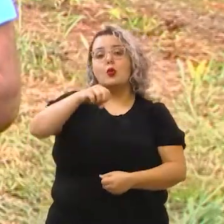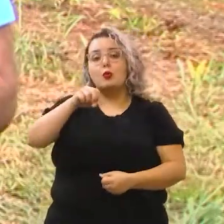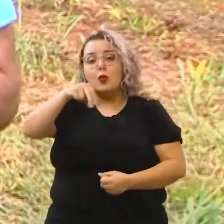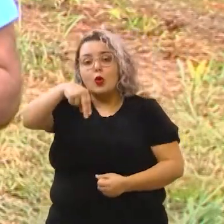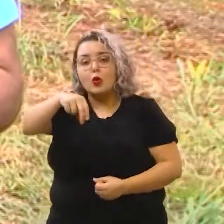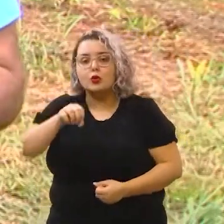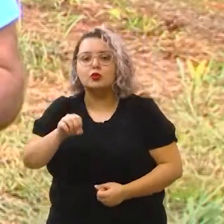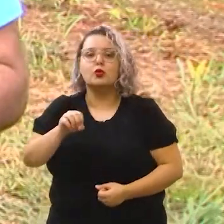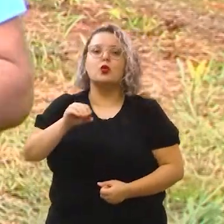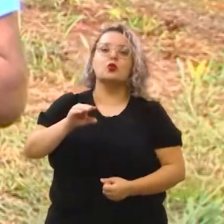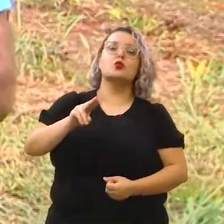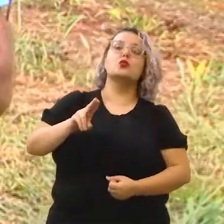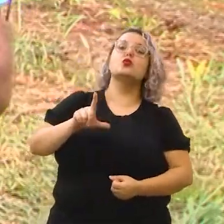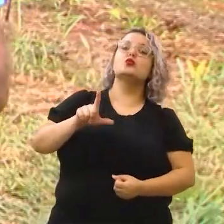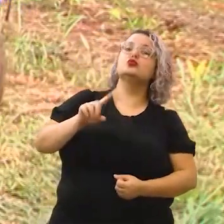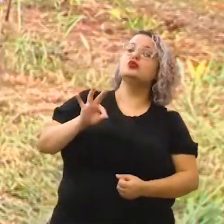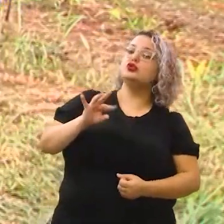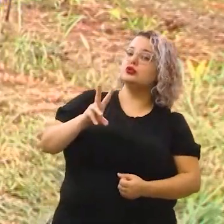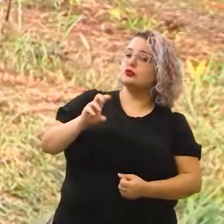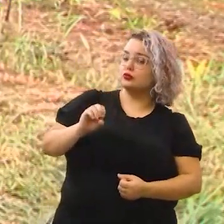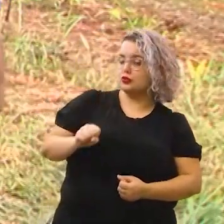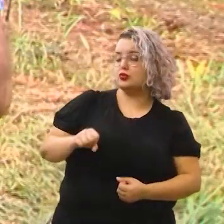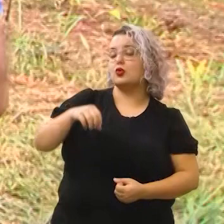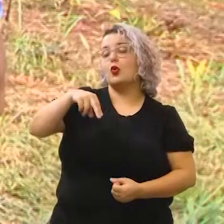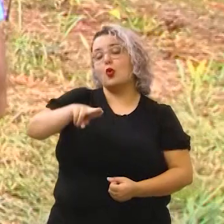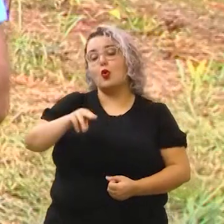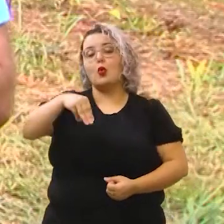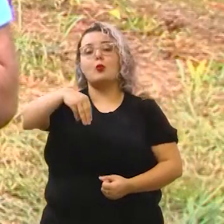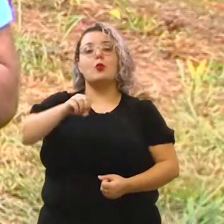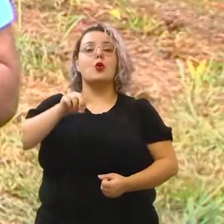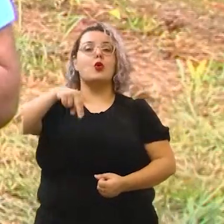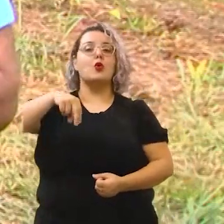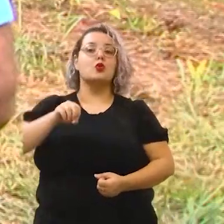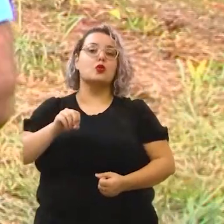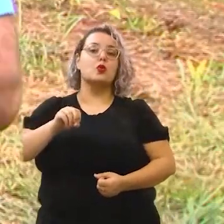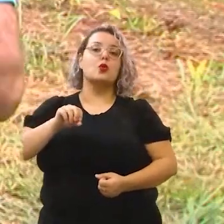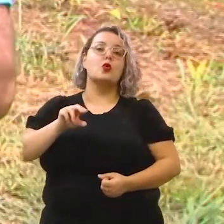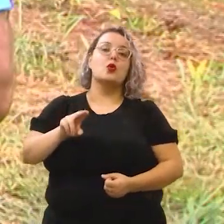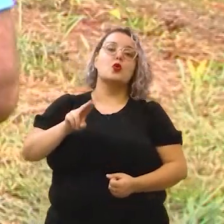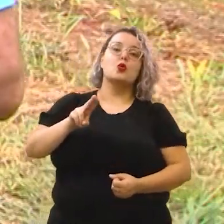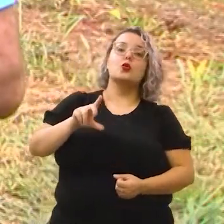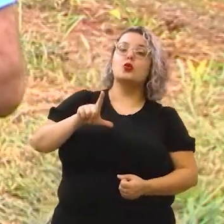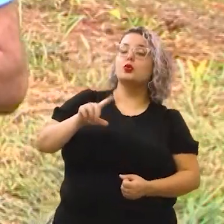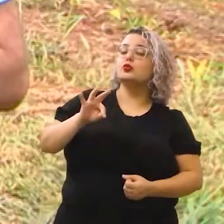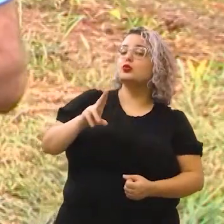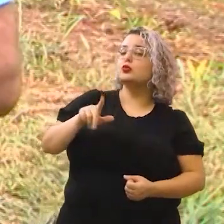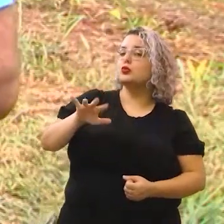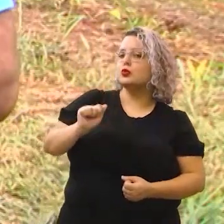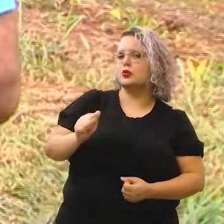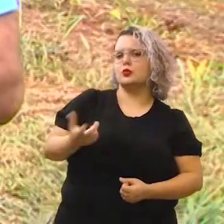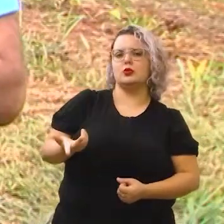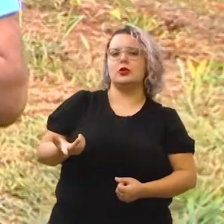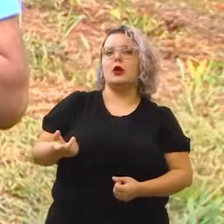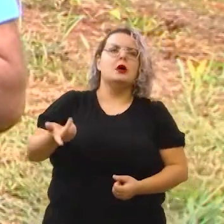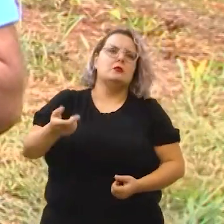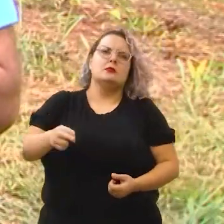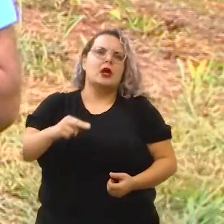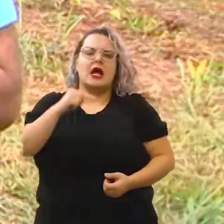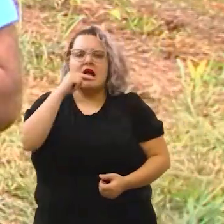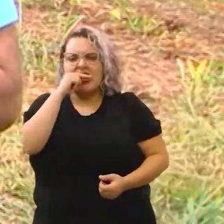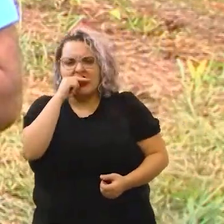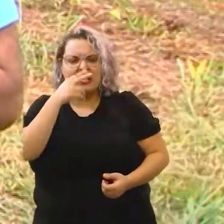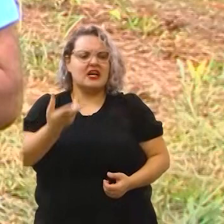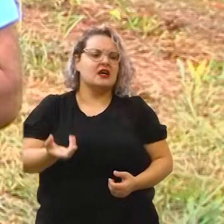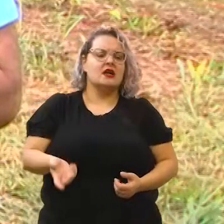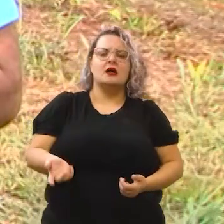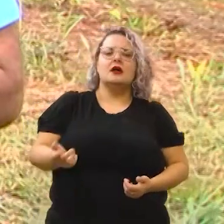monocultivos ou monoculturas, né? Por exemplo, uma monocultura de soja, uma monocultura de cana-de-açúcar ou de